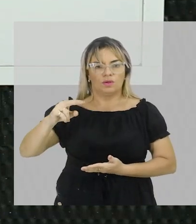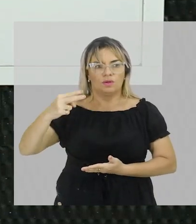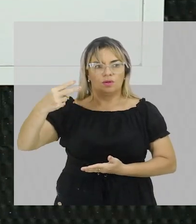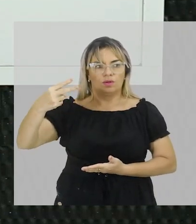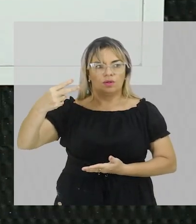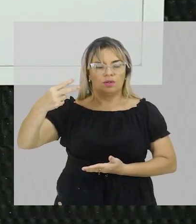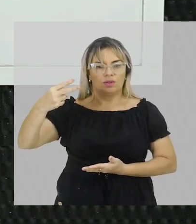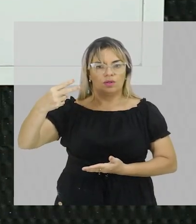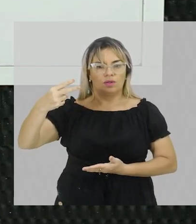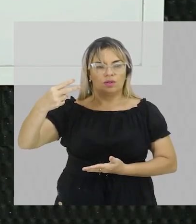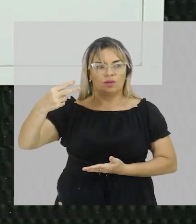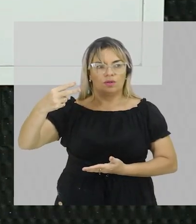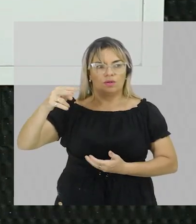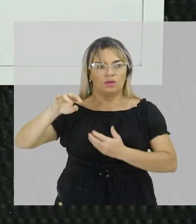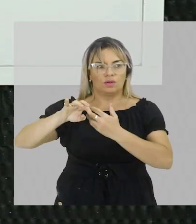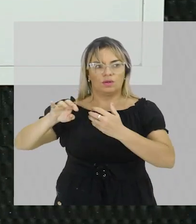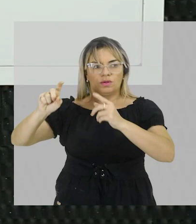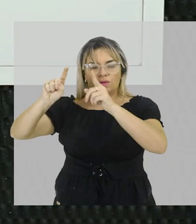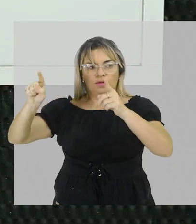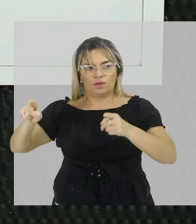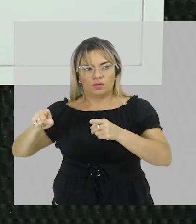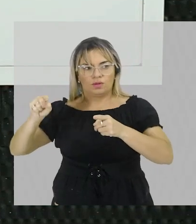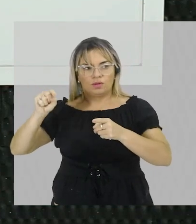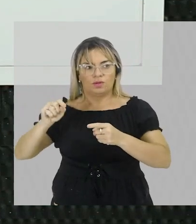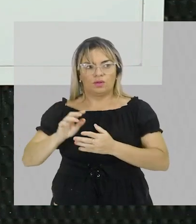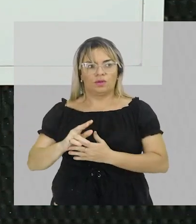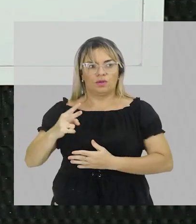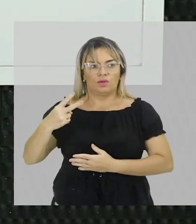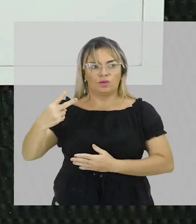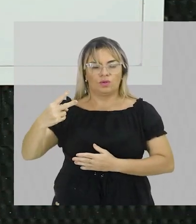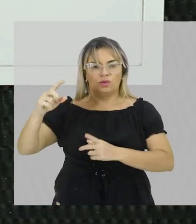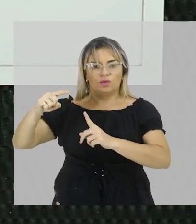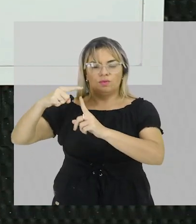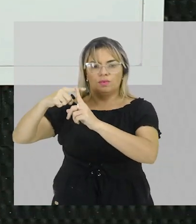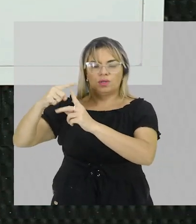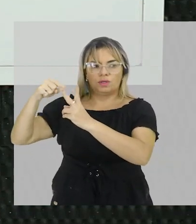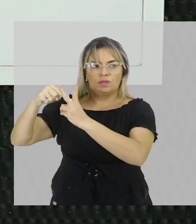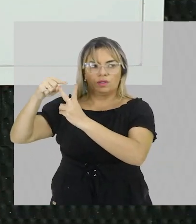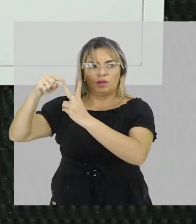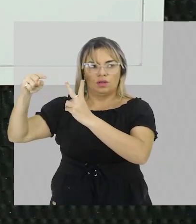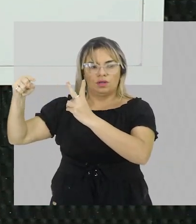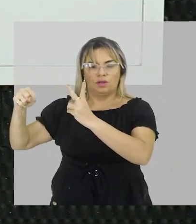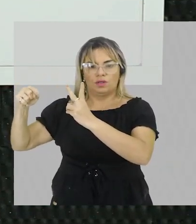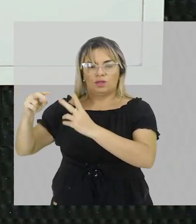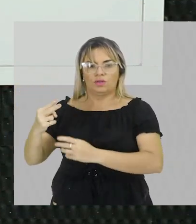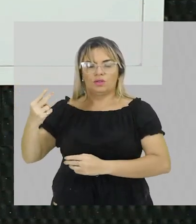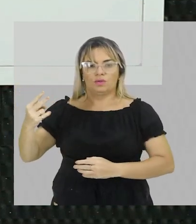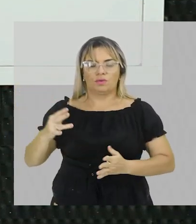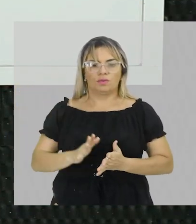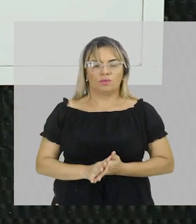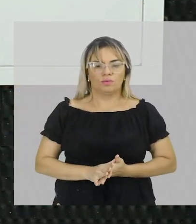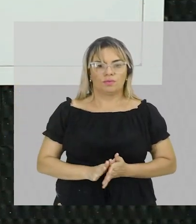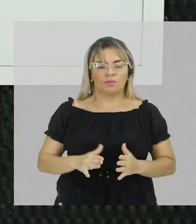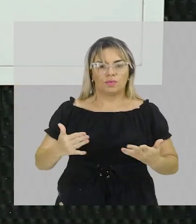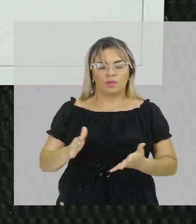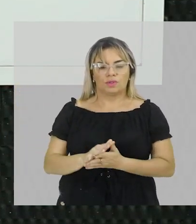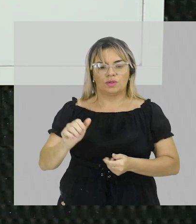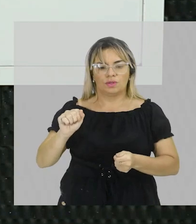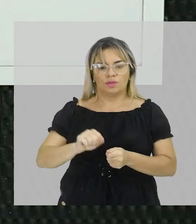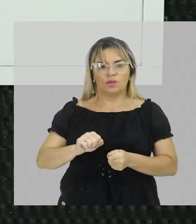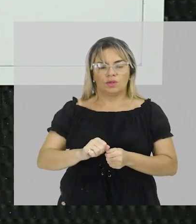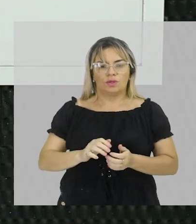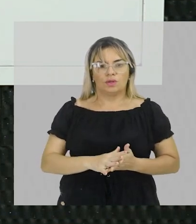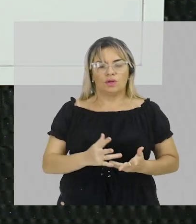ficar 2 mais raiz de 2. Beleza. Turma, eu vou fazer a